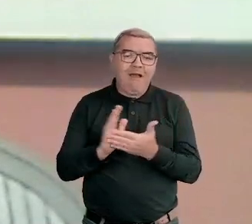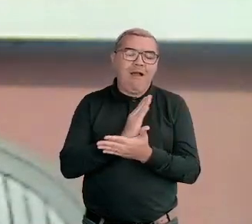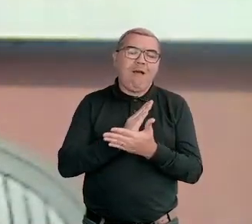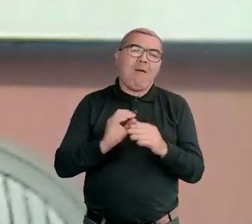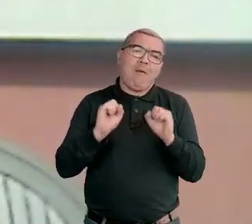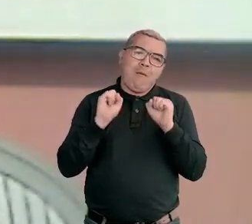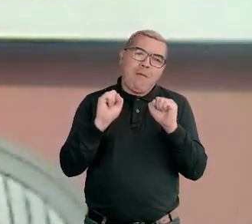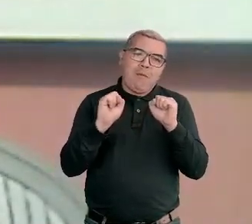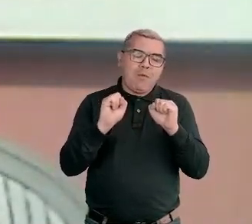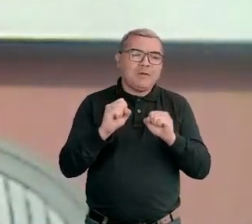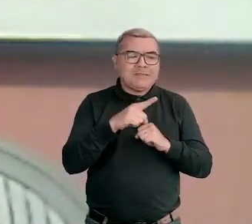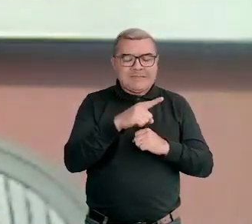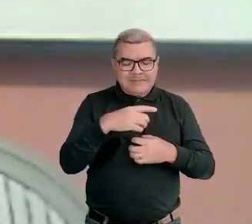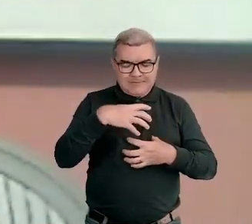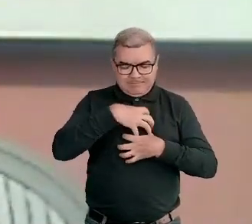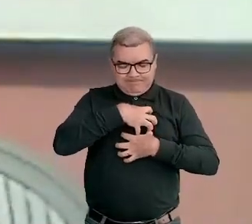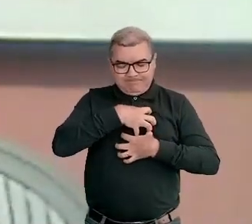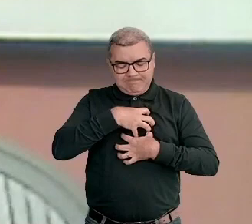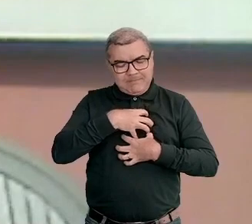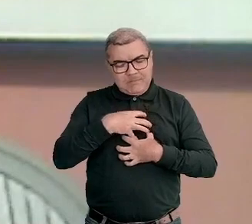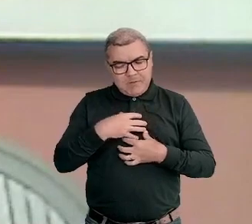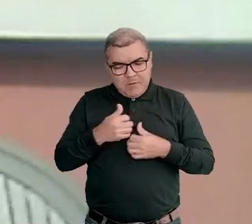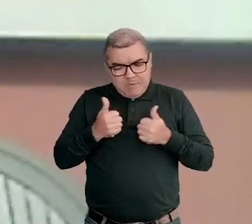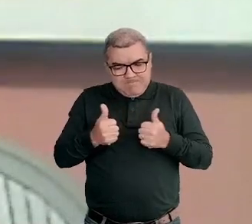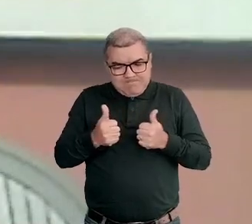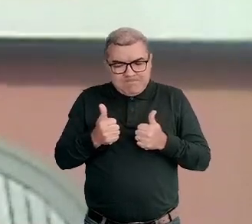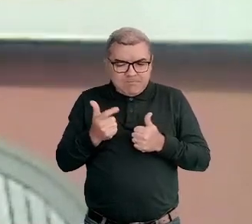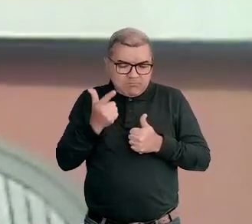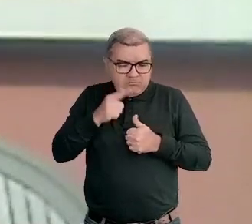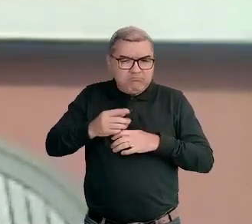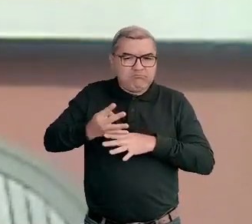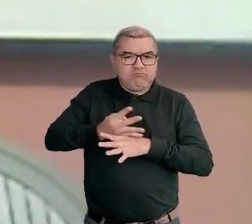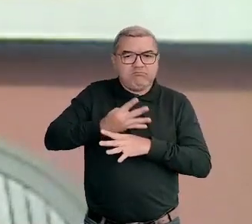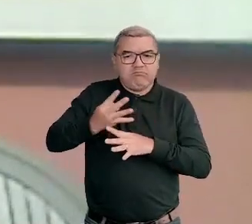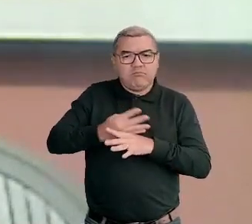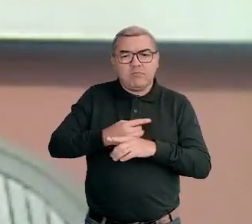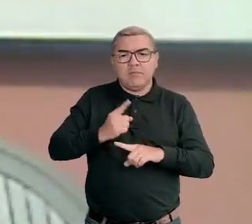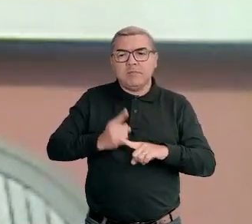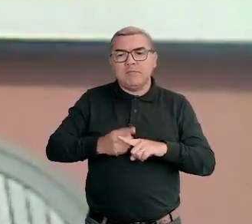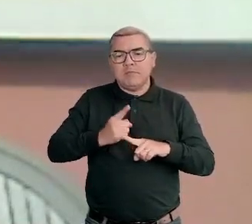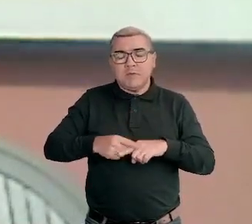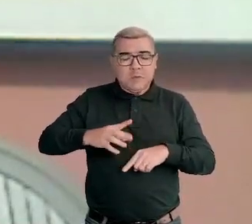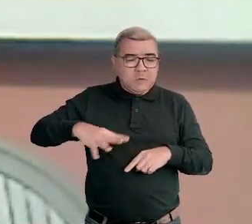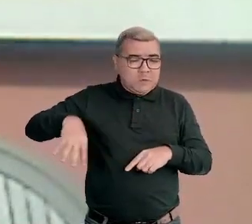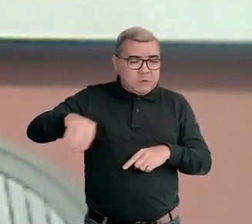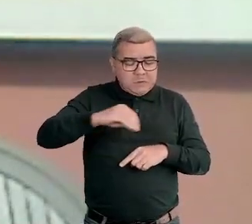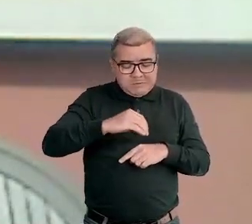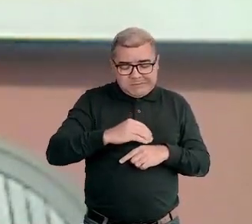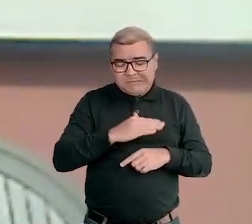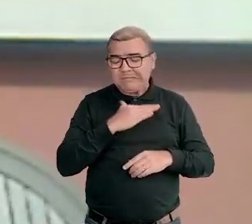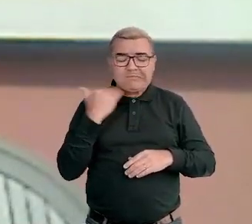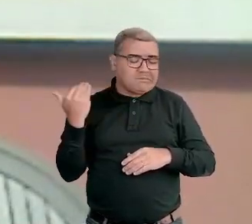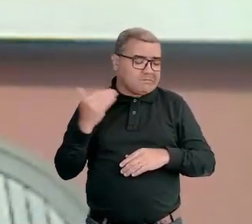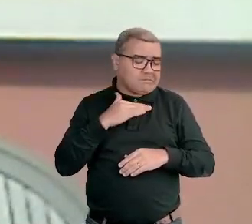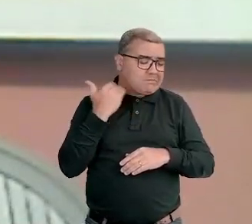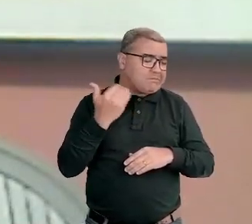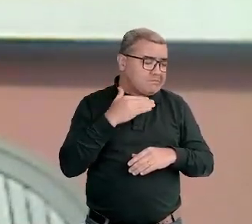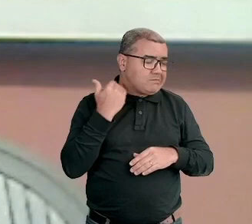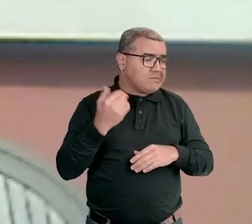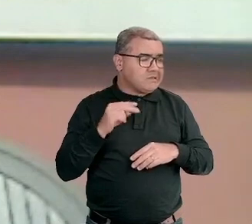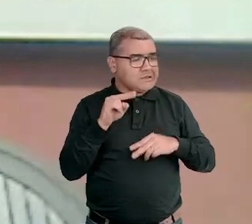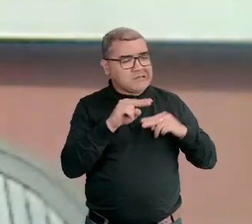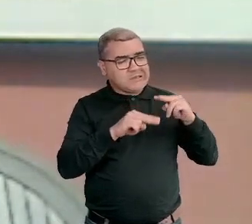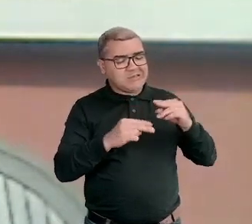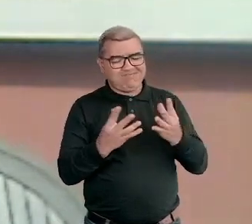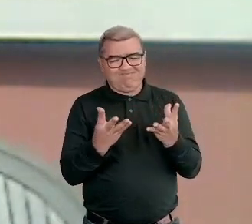fácil conviver com essas perdas e com esse excesso de luto que nos acompanha nesse momento, porque o que nós vivemos realmente é